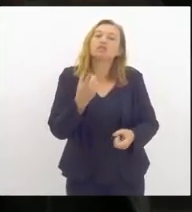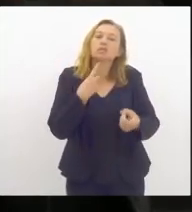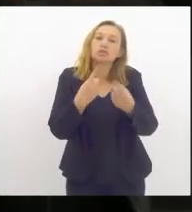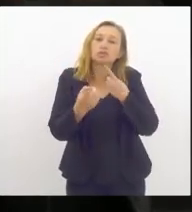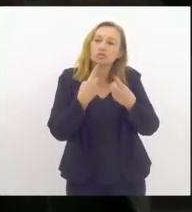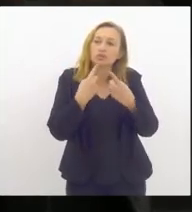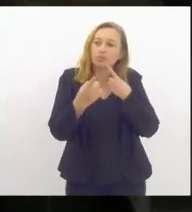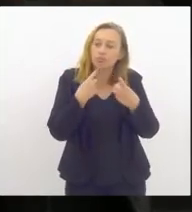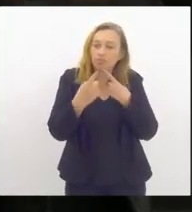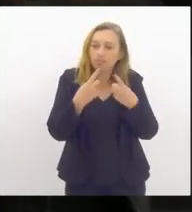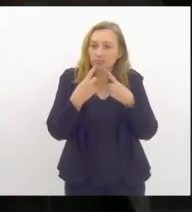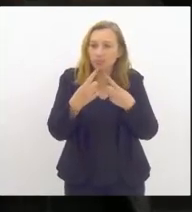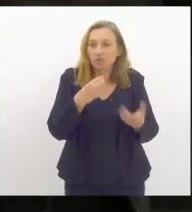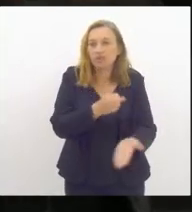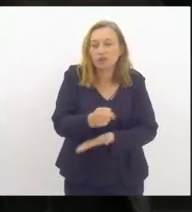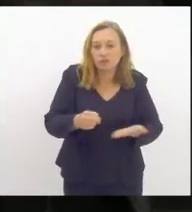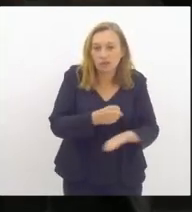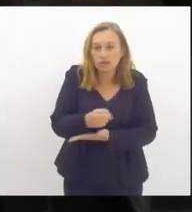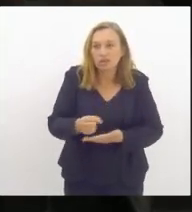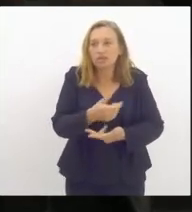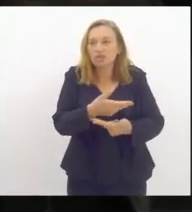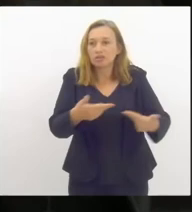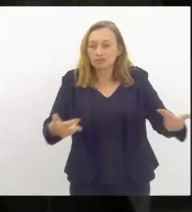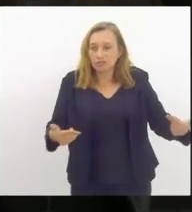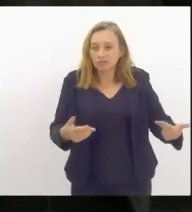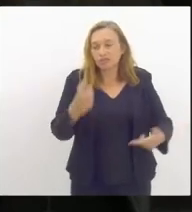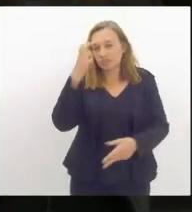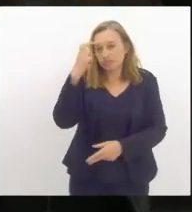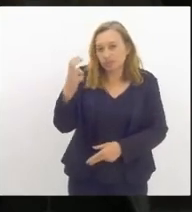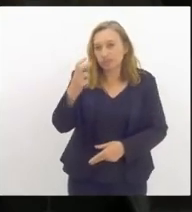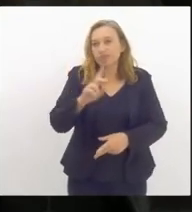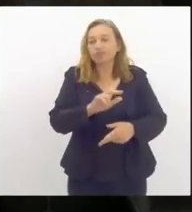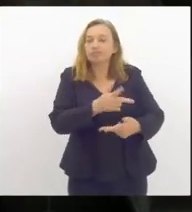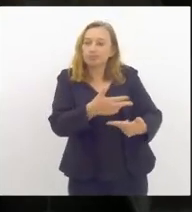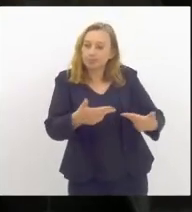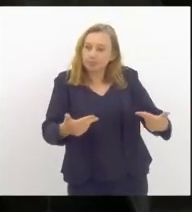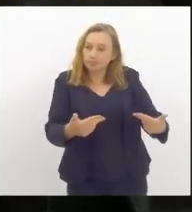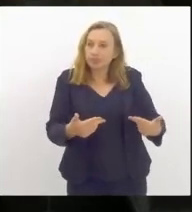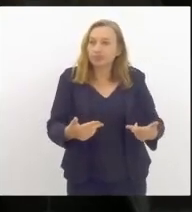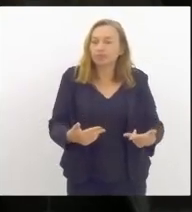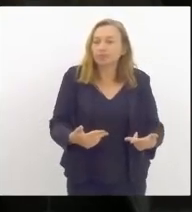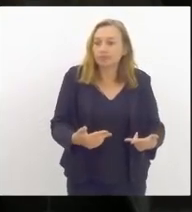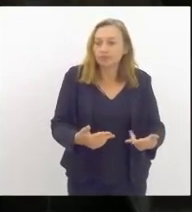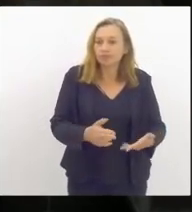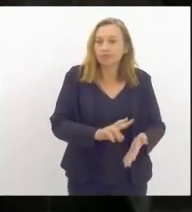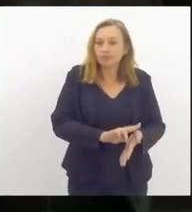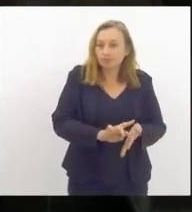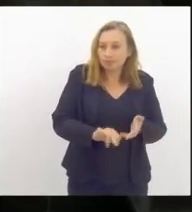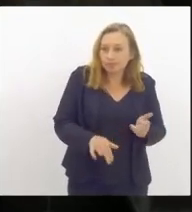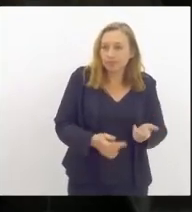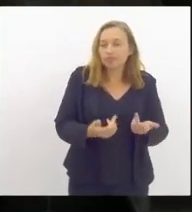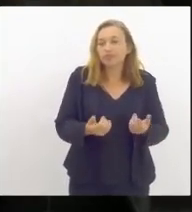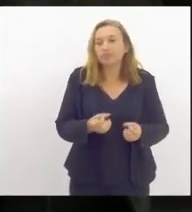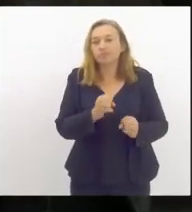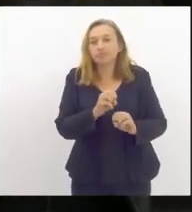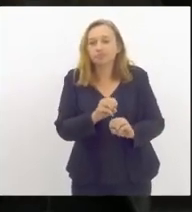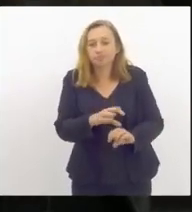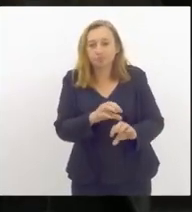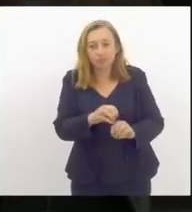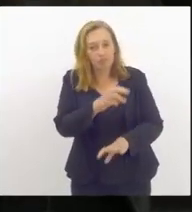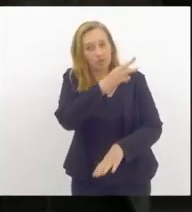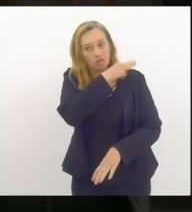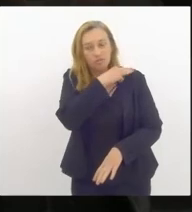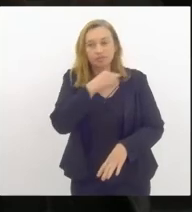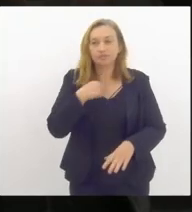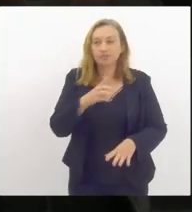debate com base na interculturalidade na diversidade no redesenho do ensino médio eu que faço parte da